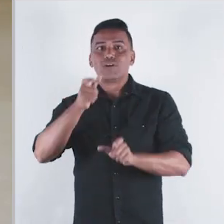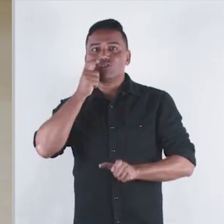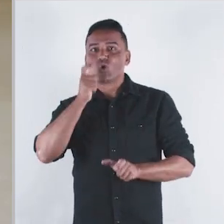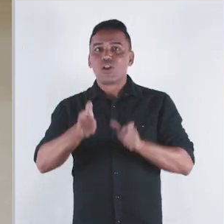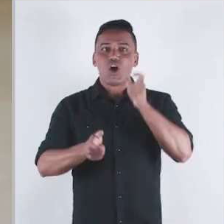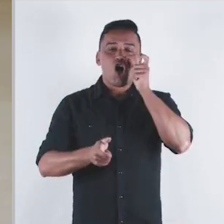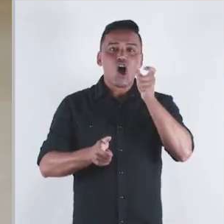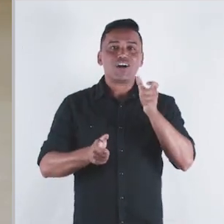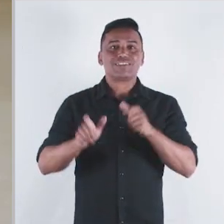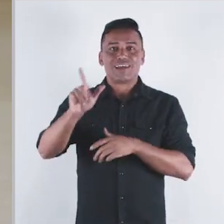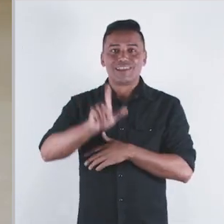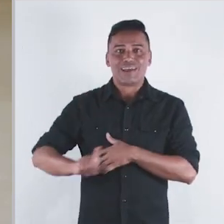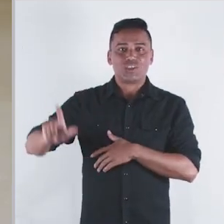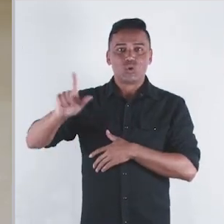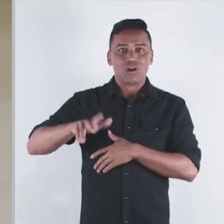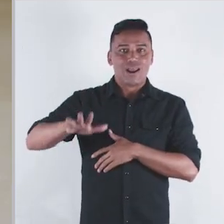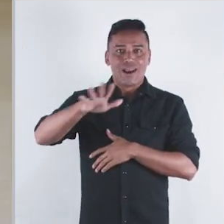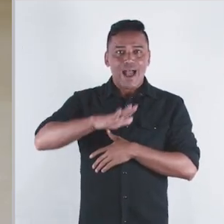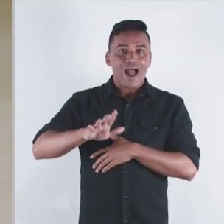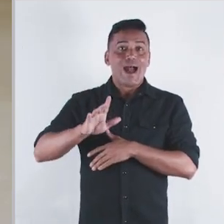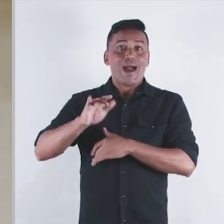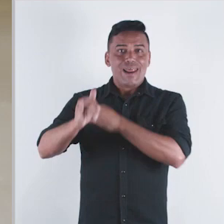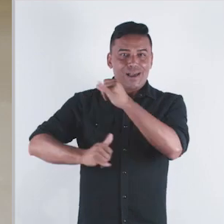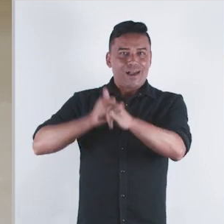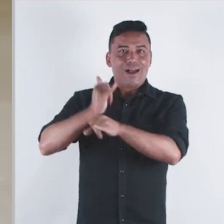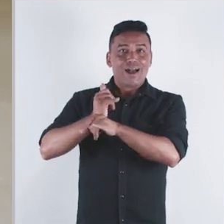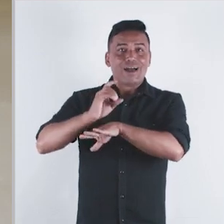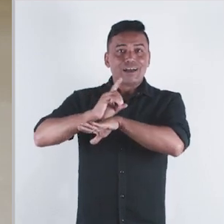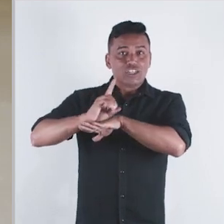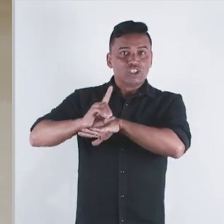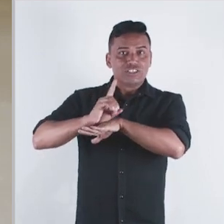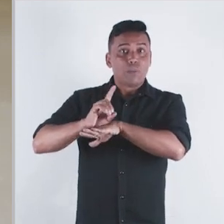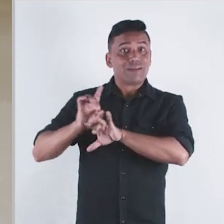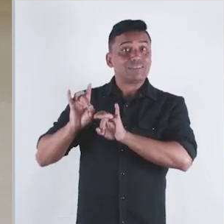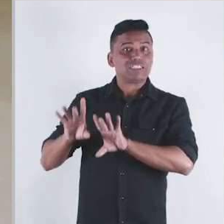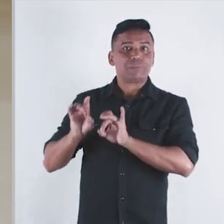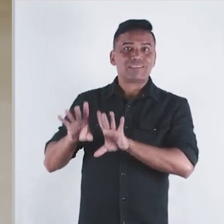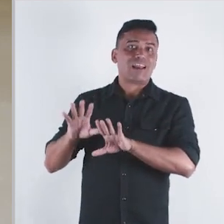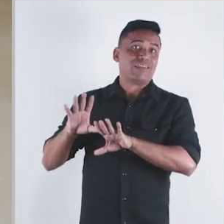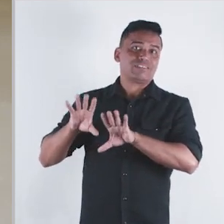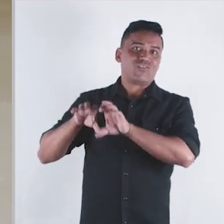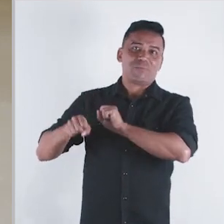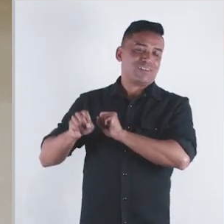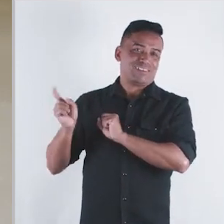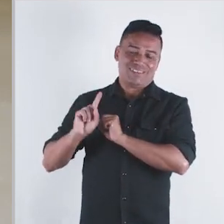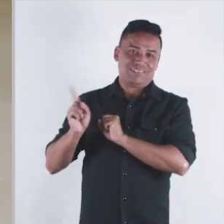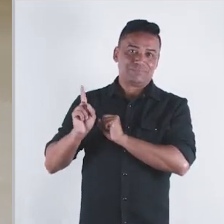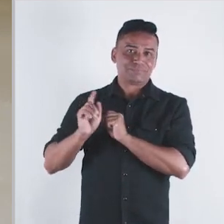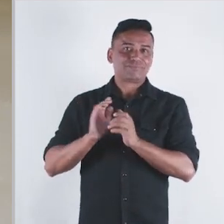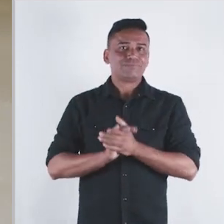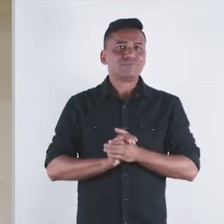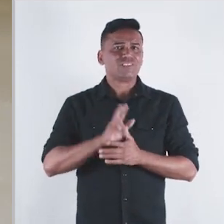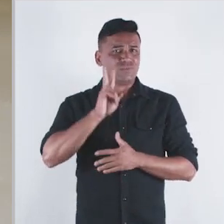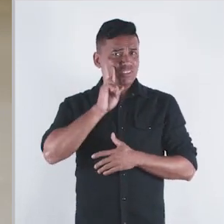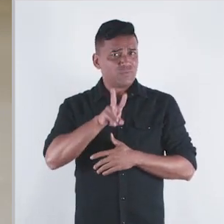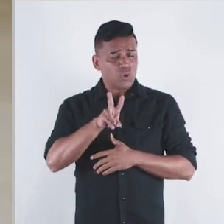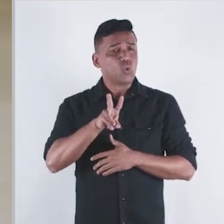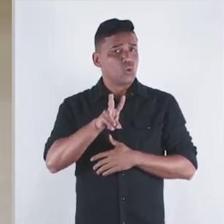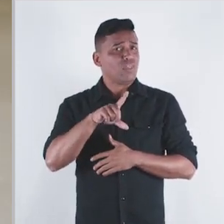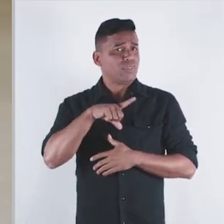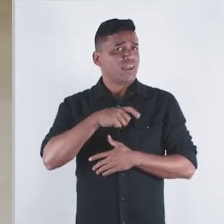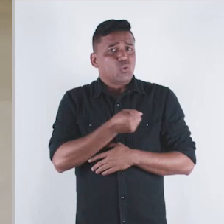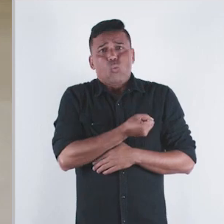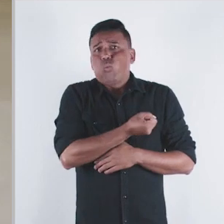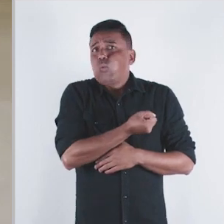literatura digital, mas não especialistas. E isso que você notou, que nós temos um número